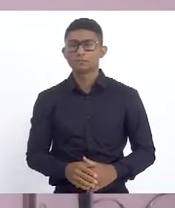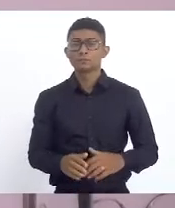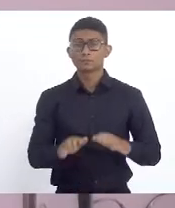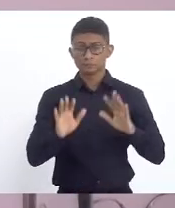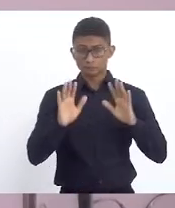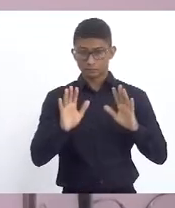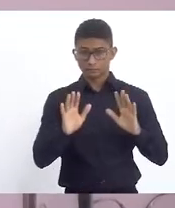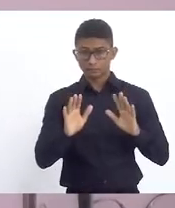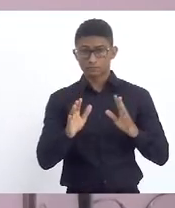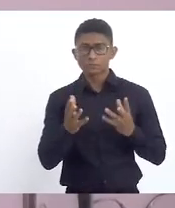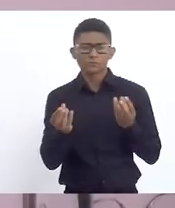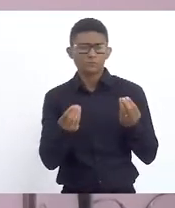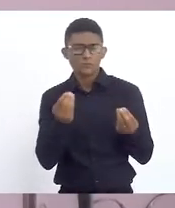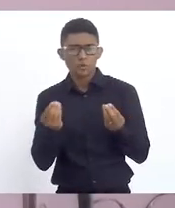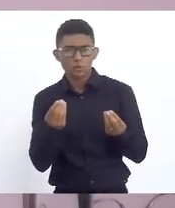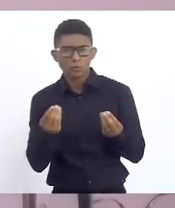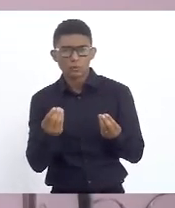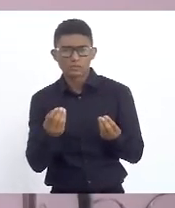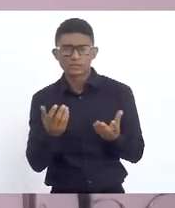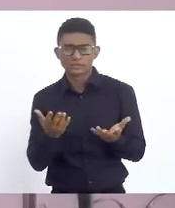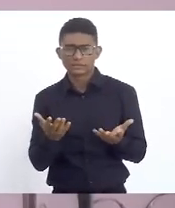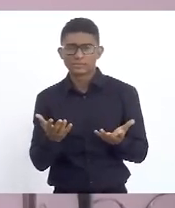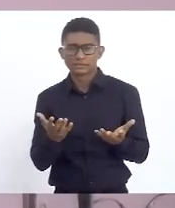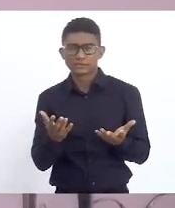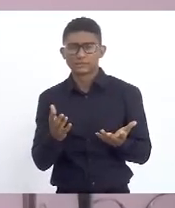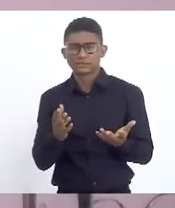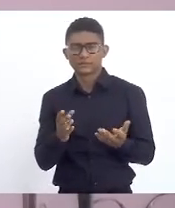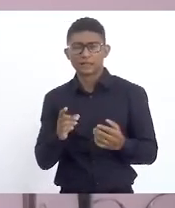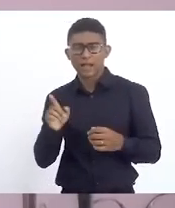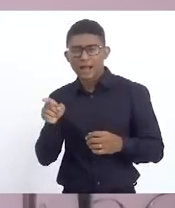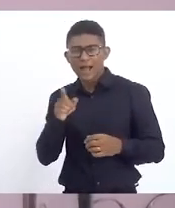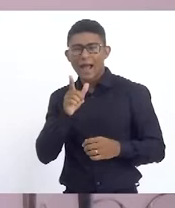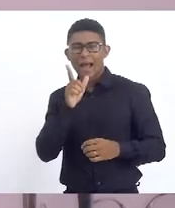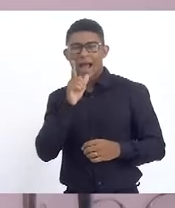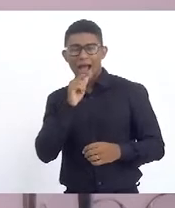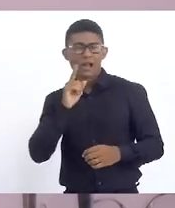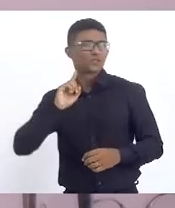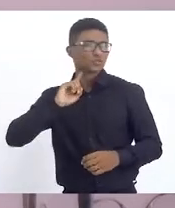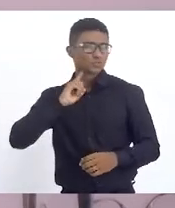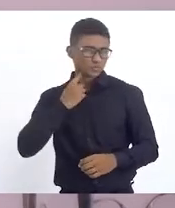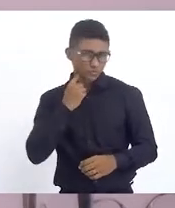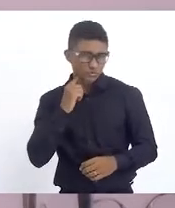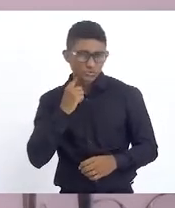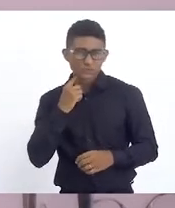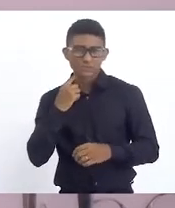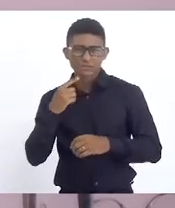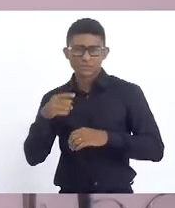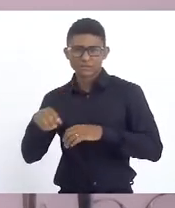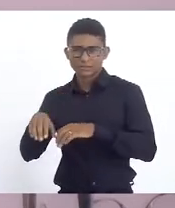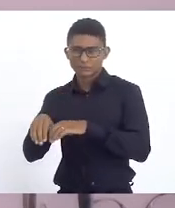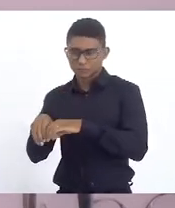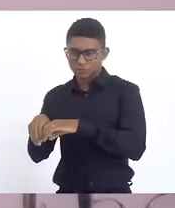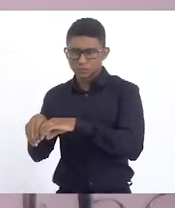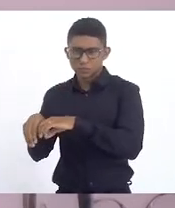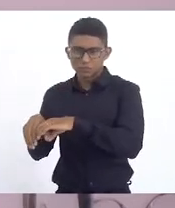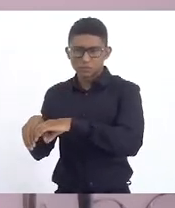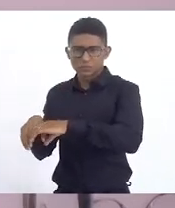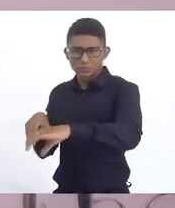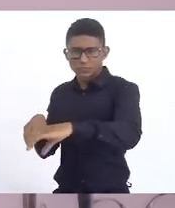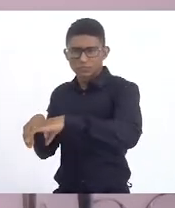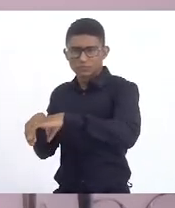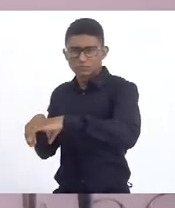minorar o lançamento do esgoto, praticamente quase dentro